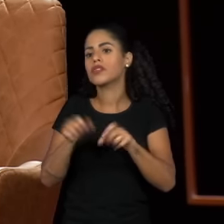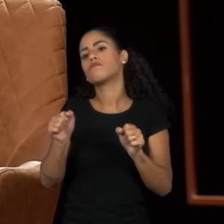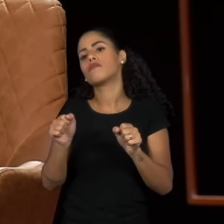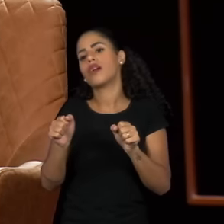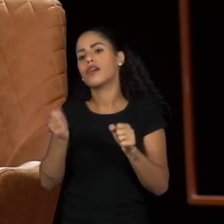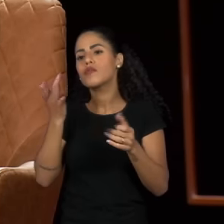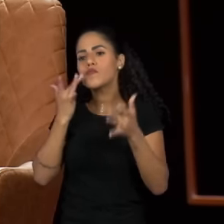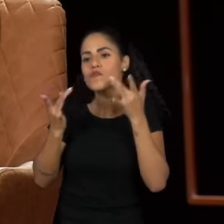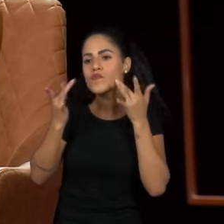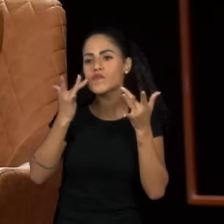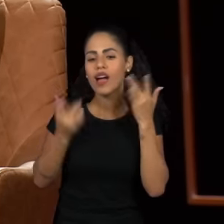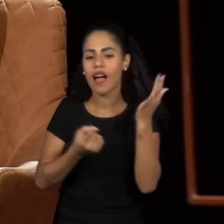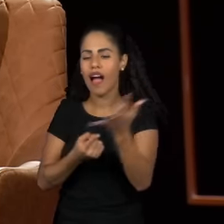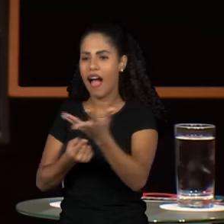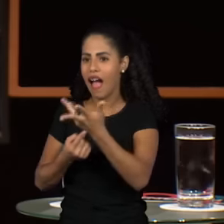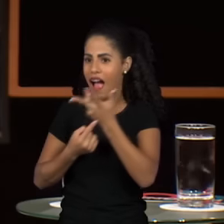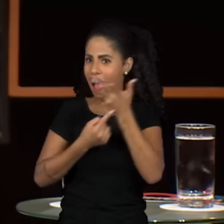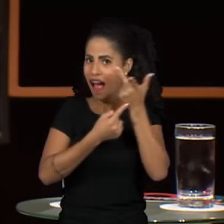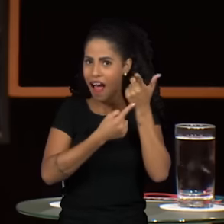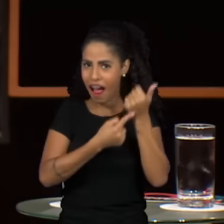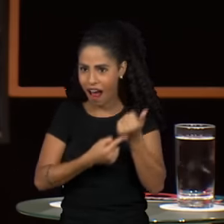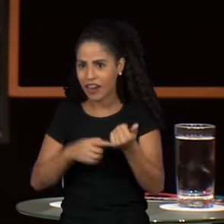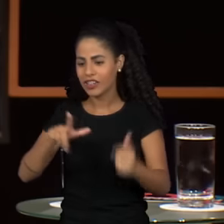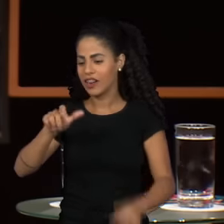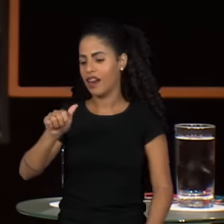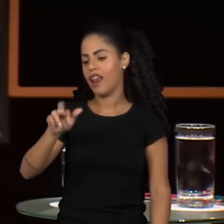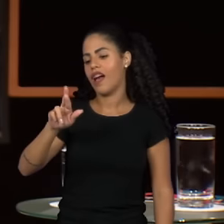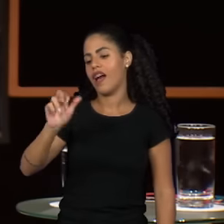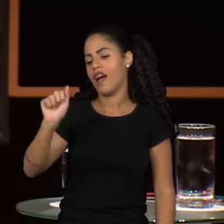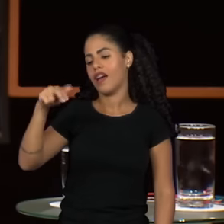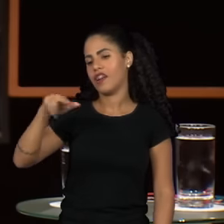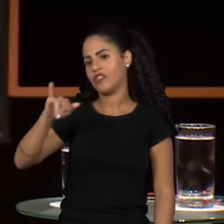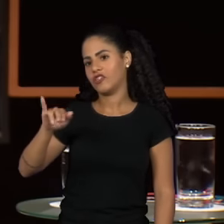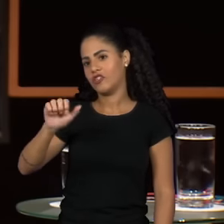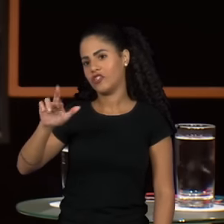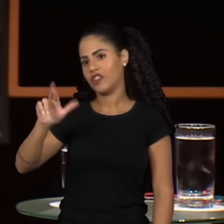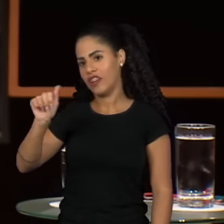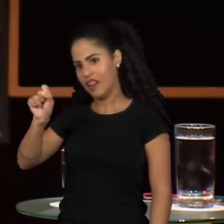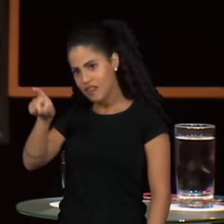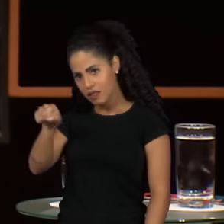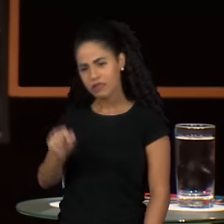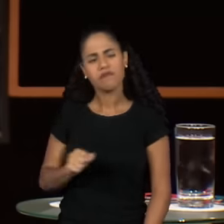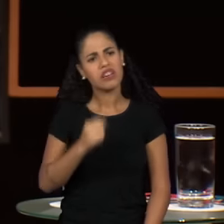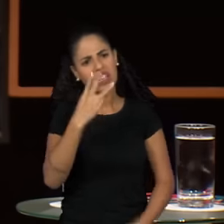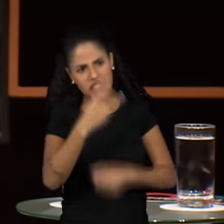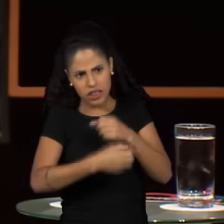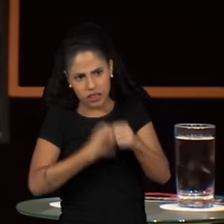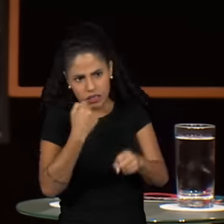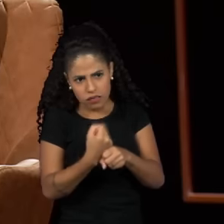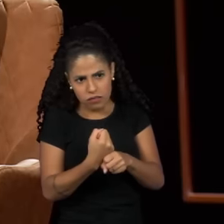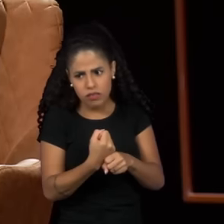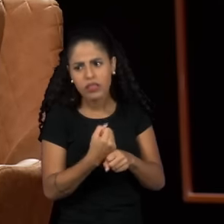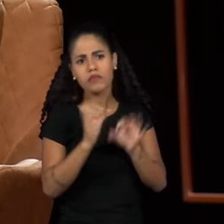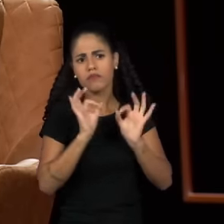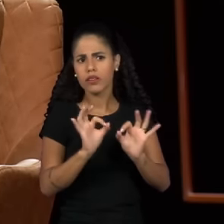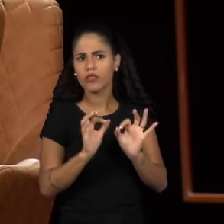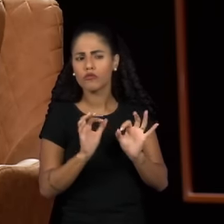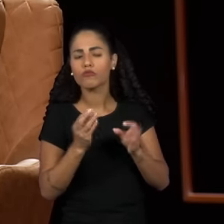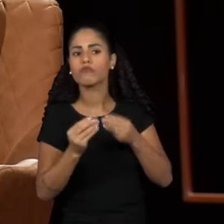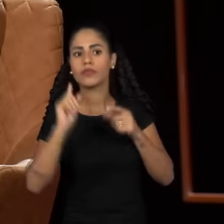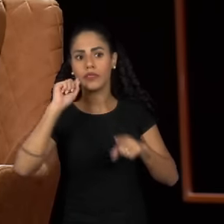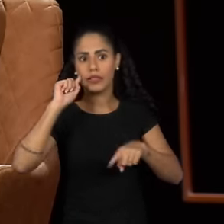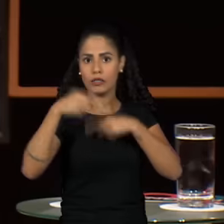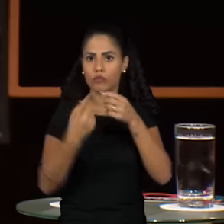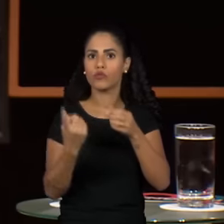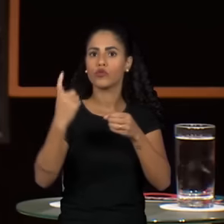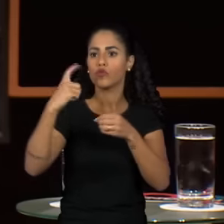de Laranjeiras, a Cal. Então, é isso que eu queria chegar. Você foi fazer o curso lá da Cal, 3 anos, eu acho, né, de curso? 3 anos e depois eu voltei.